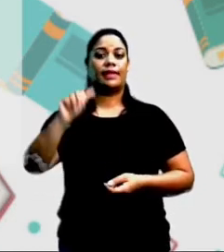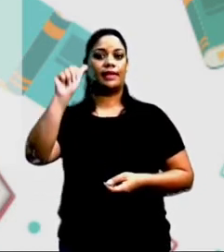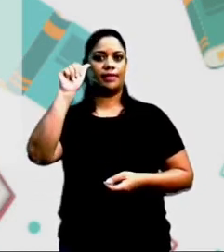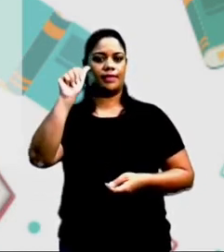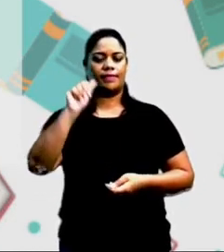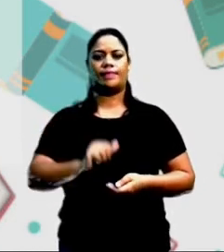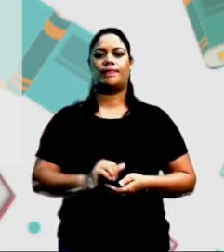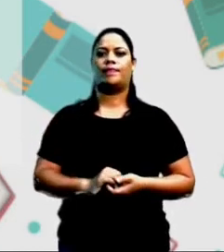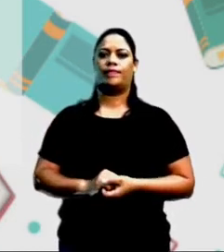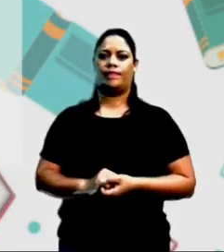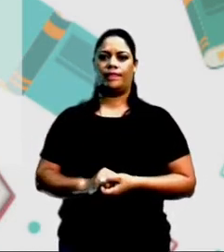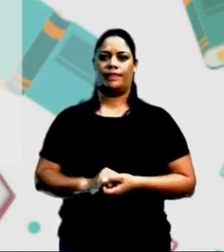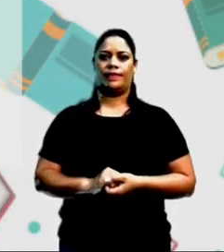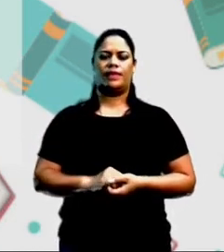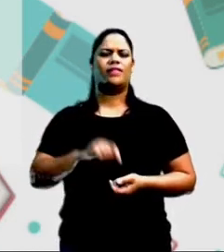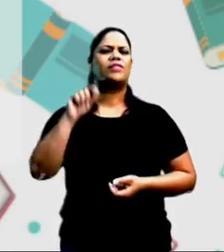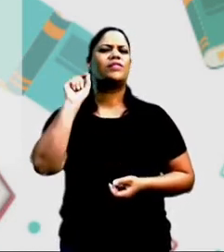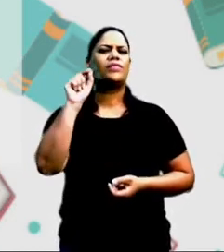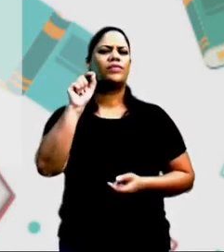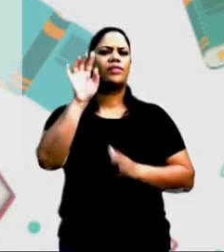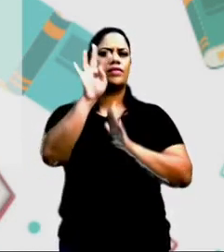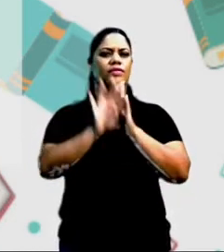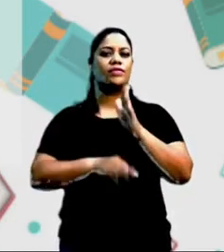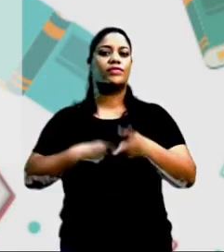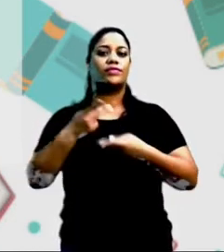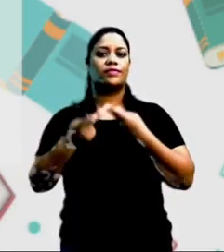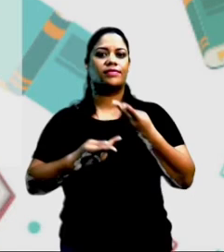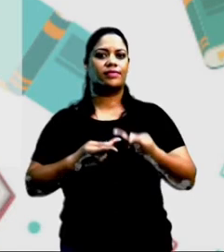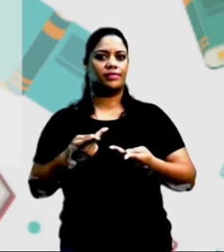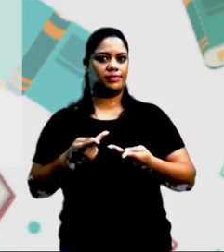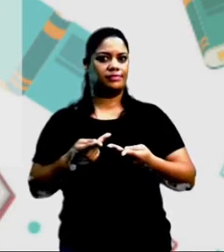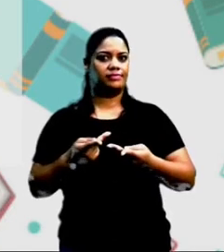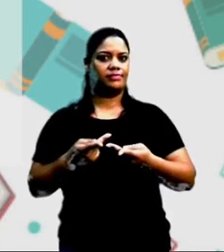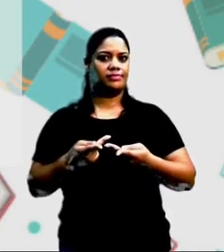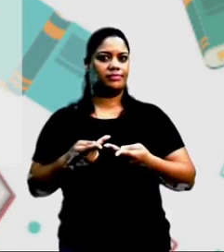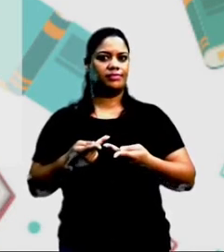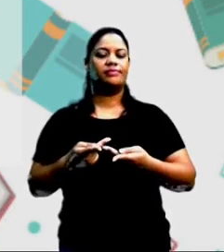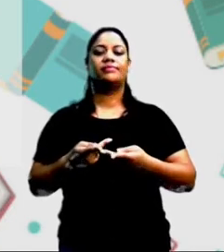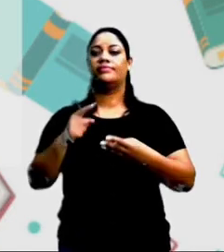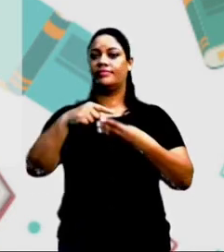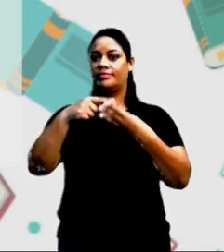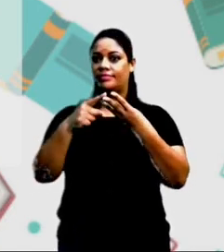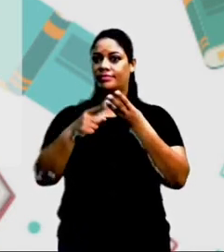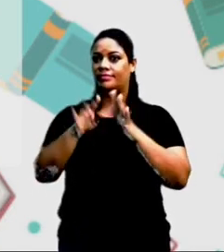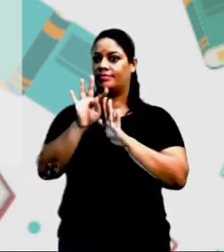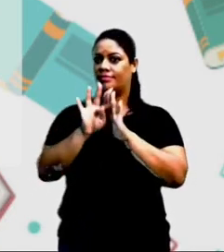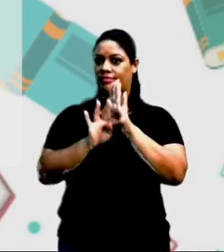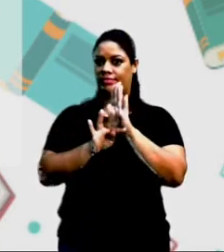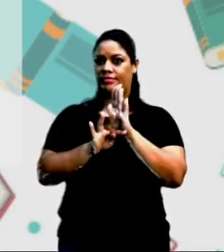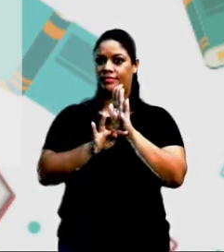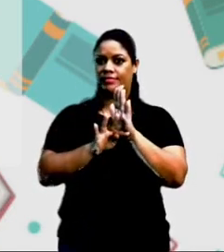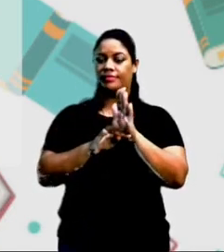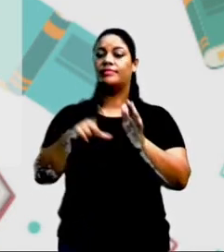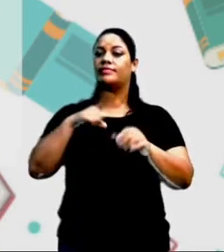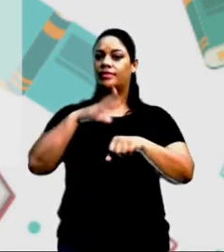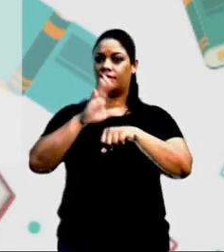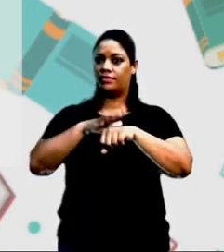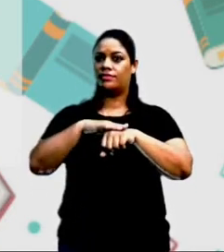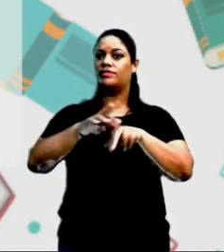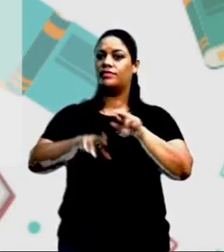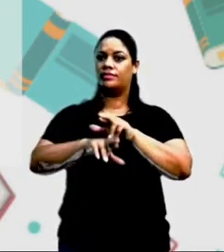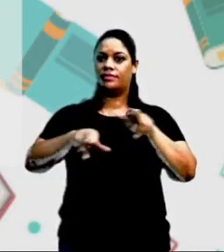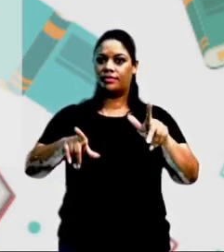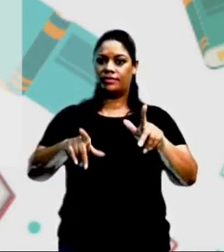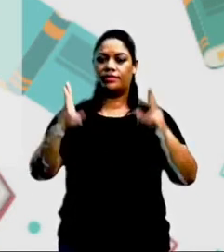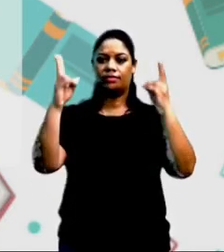Letra A. Sobre o que o texto fala? Então, tivemos aí três textos e cada texto teve uma função diferente, um